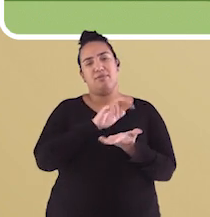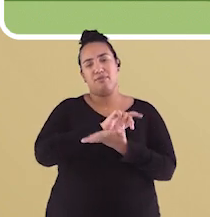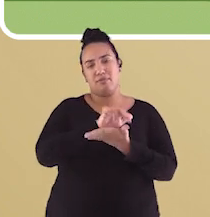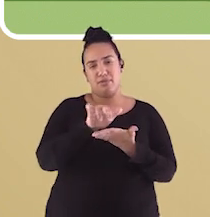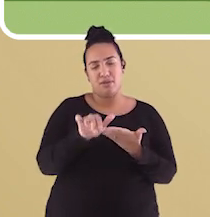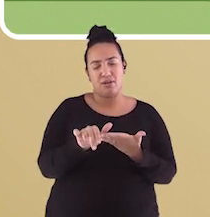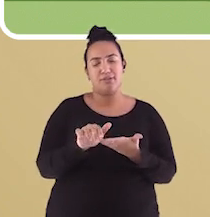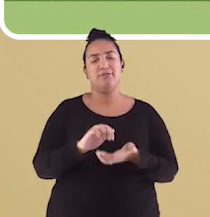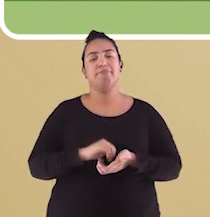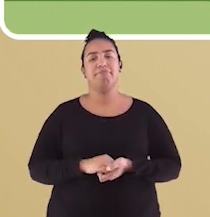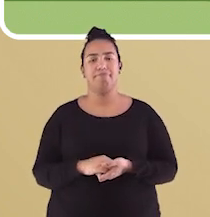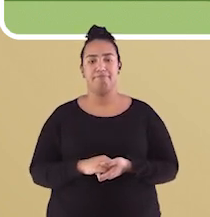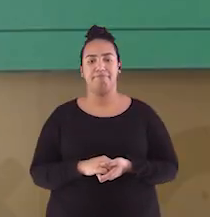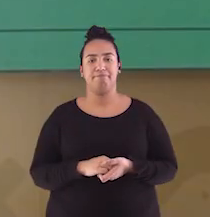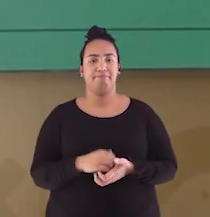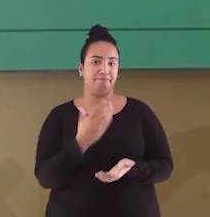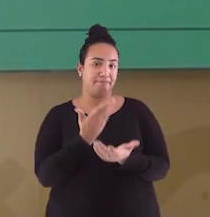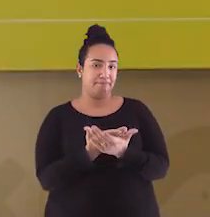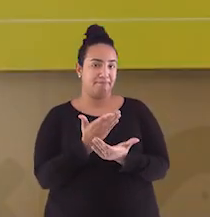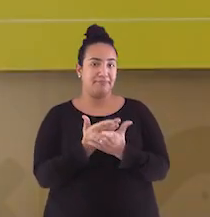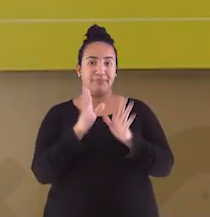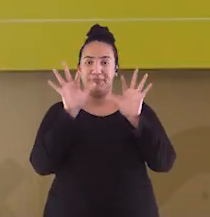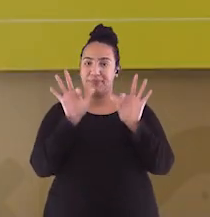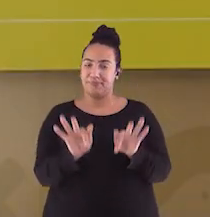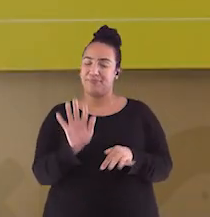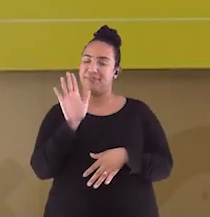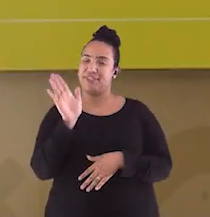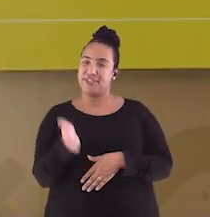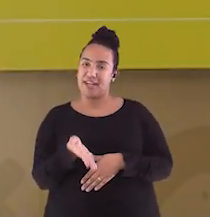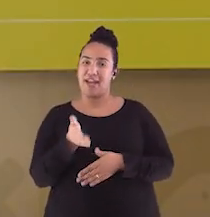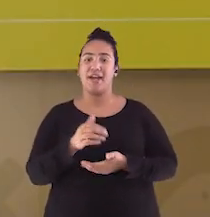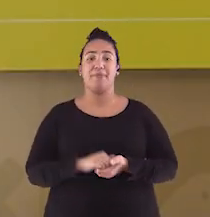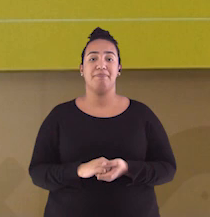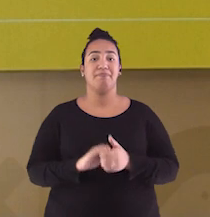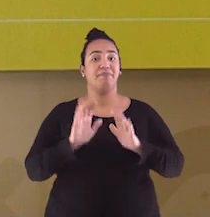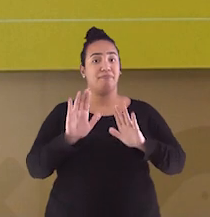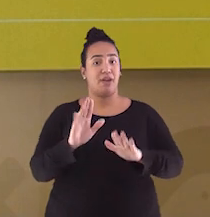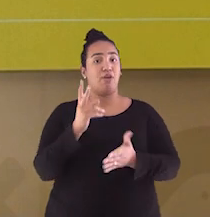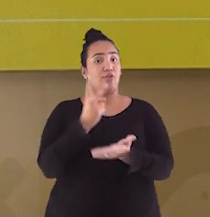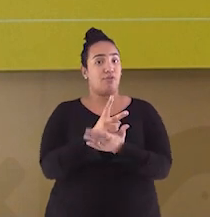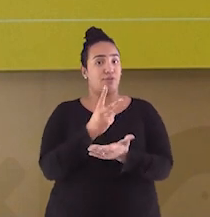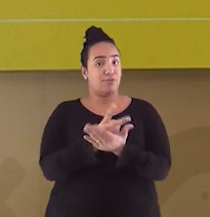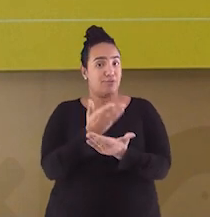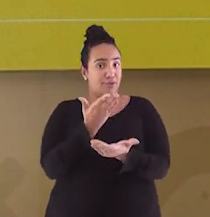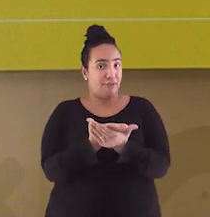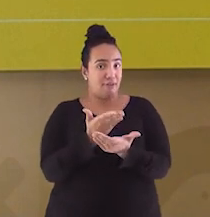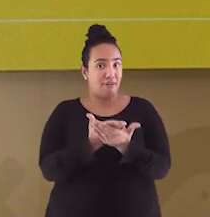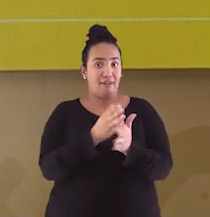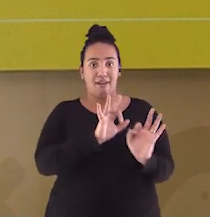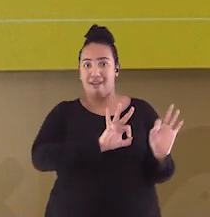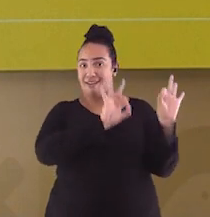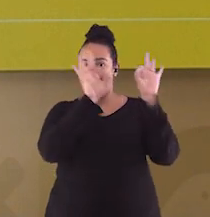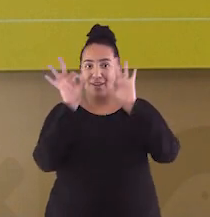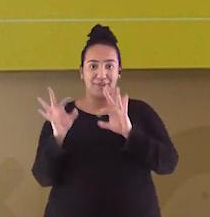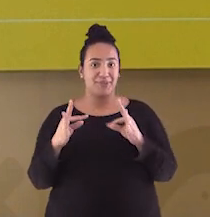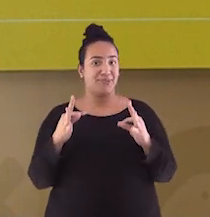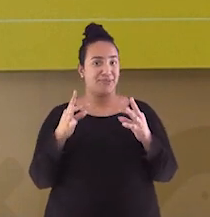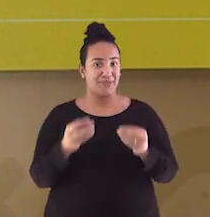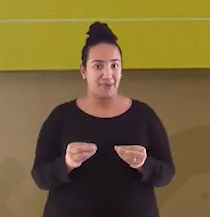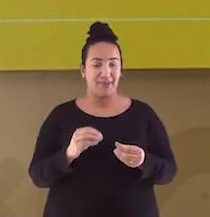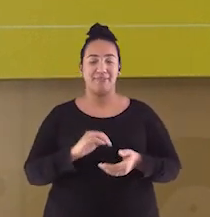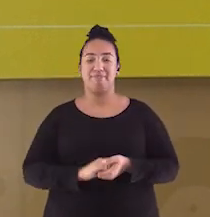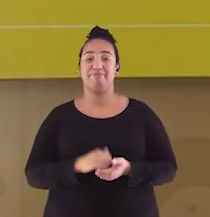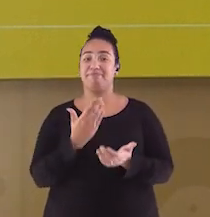vários contrastes sociais. A aula de hoje está terminando por aqui, mas continue estudando e acompanhando a programação das